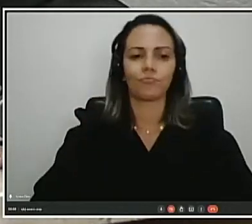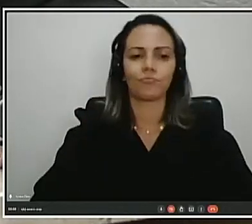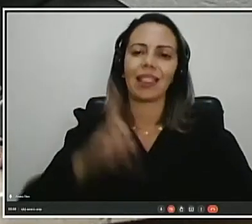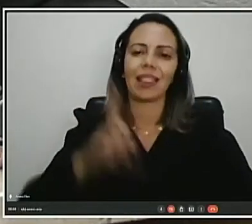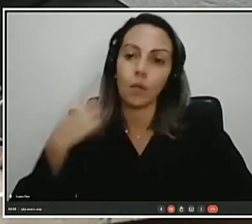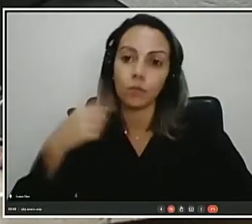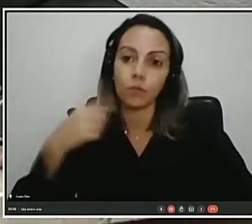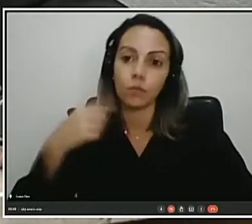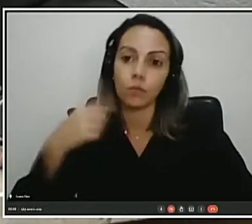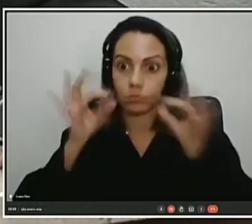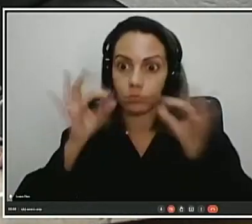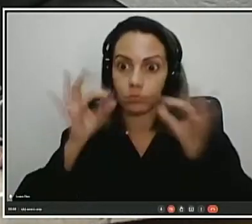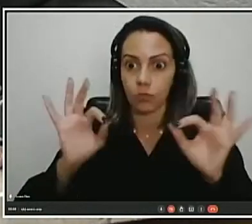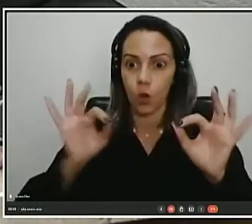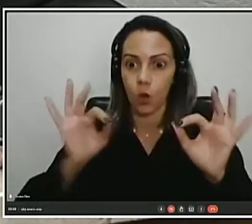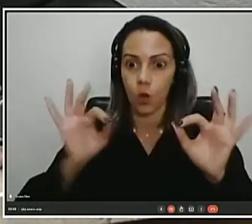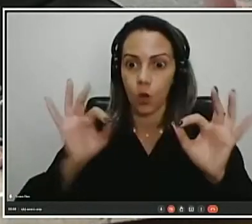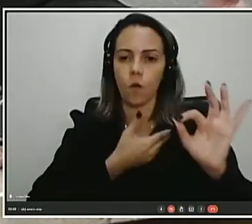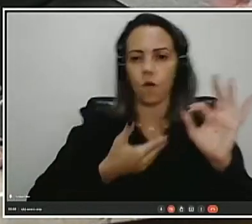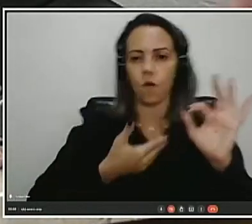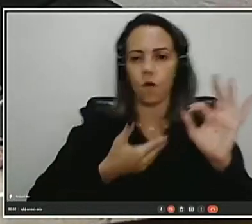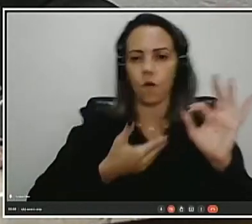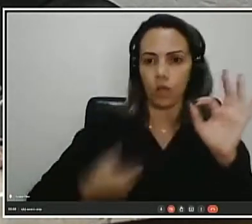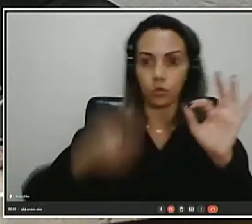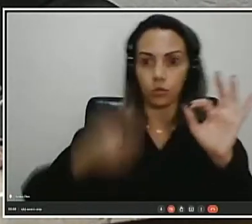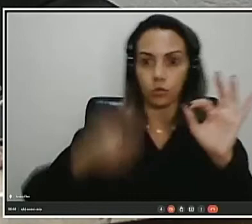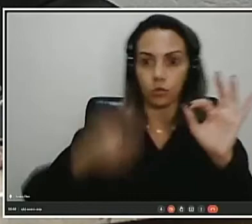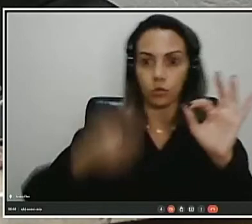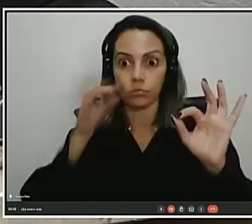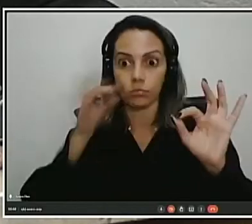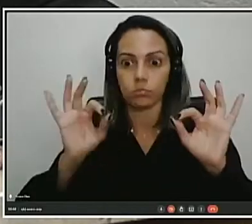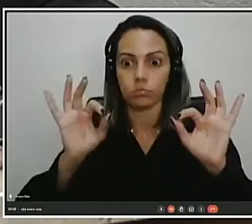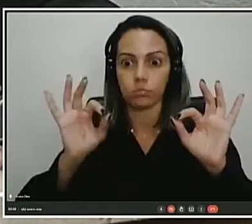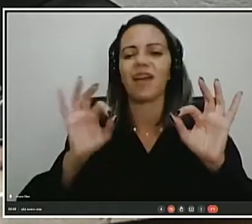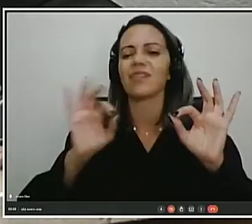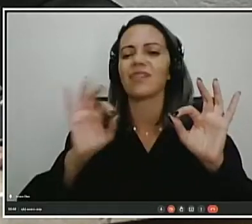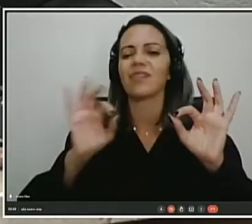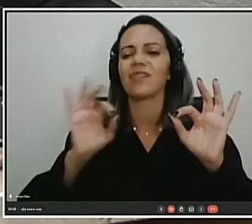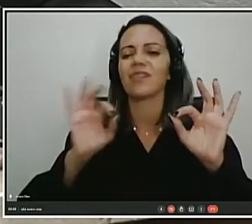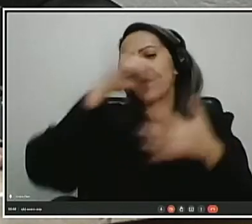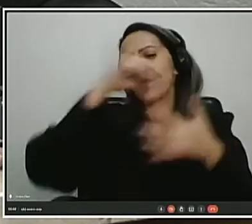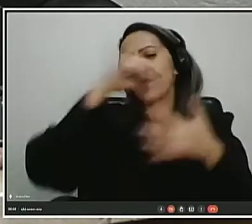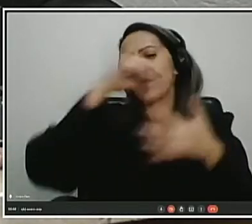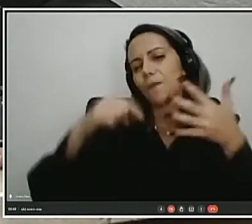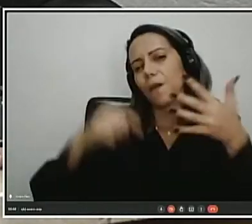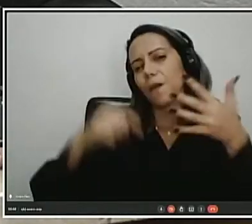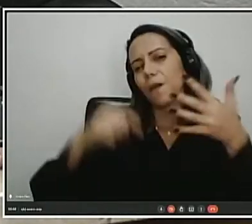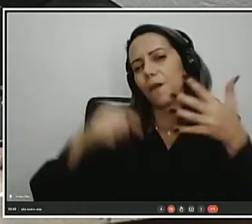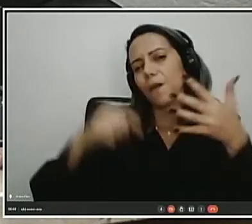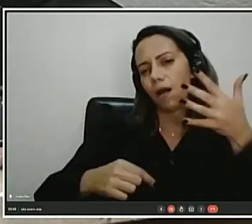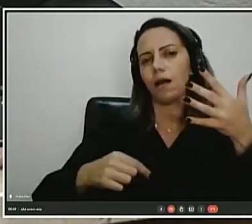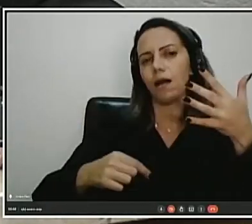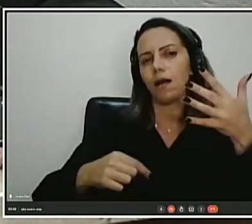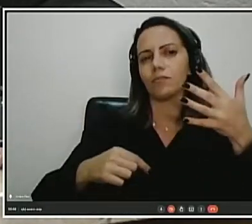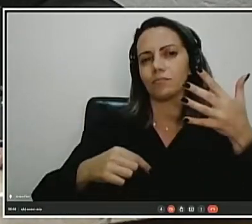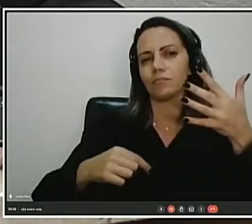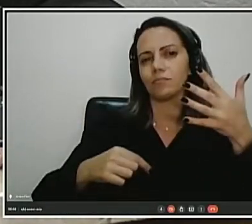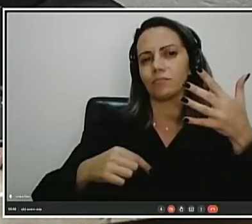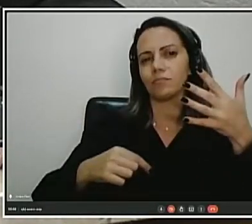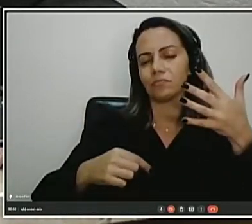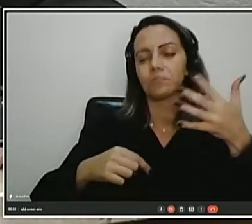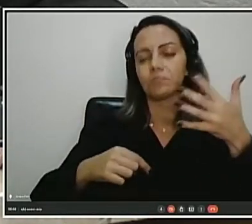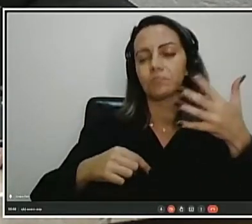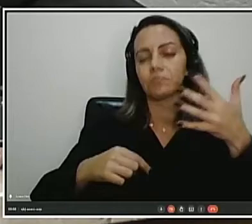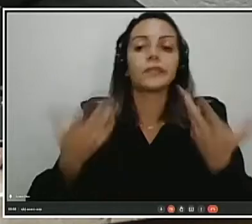deputado, de governador, enfim, várias, o pessoal aí.